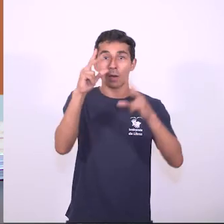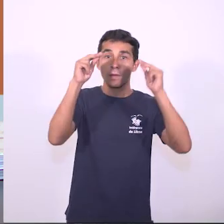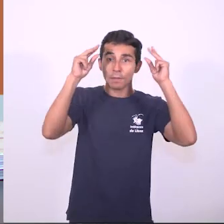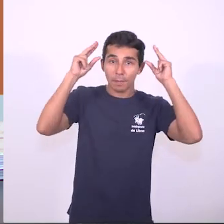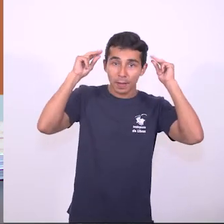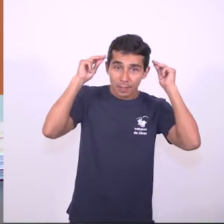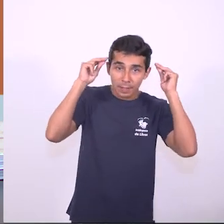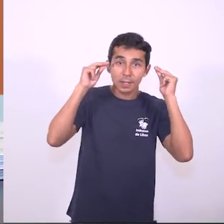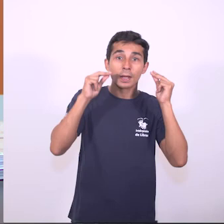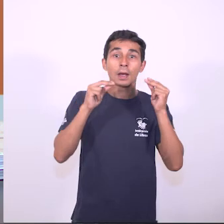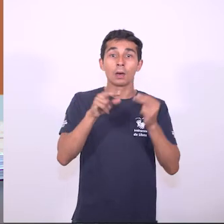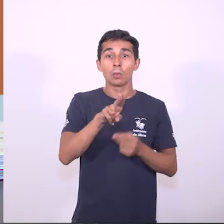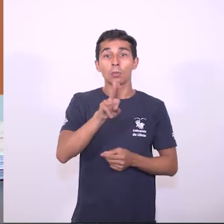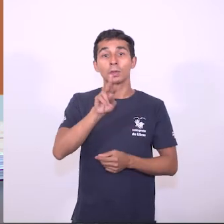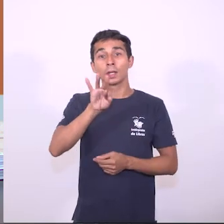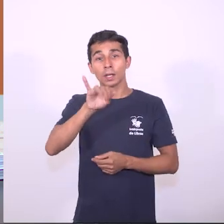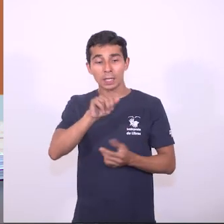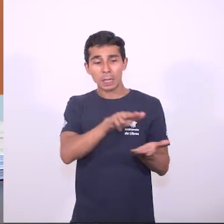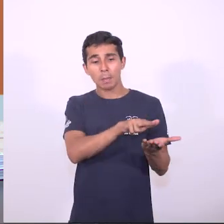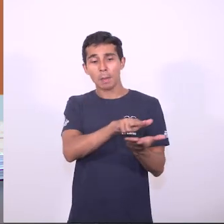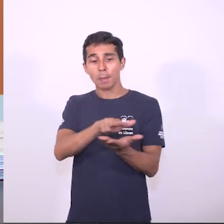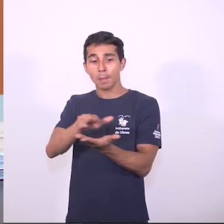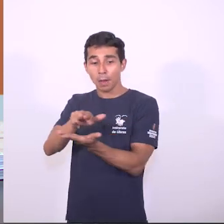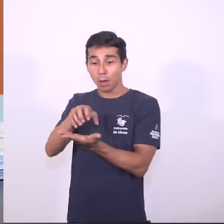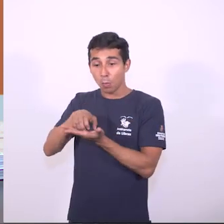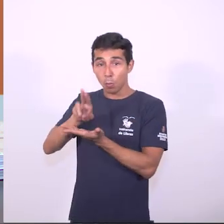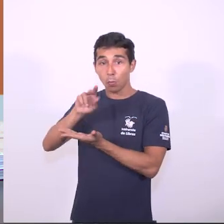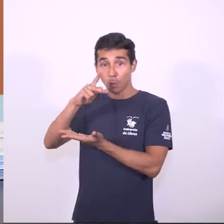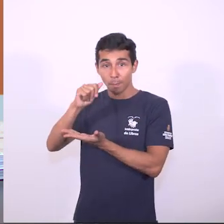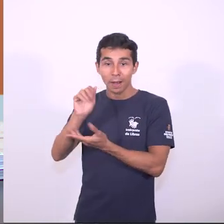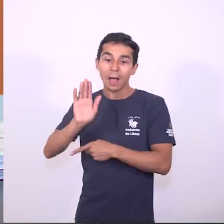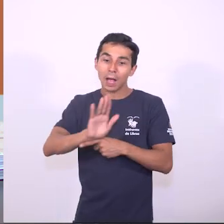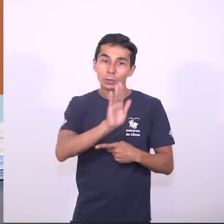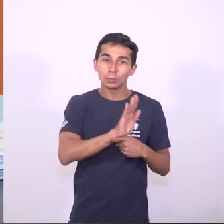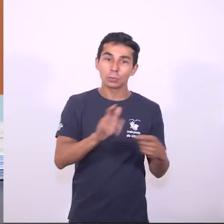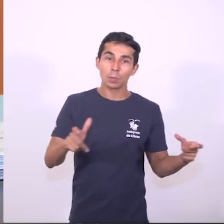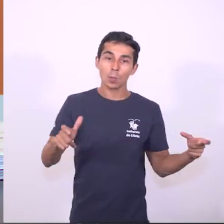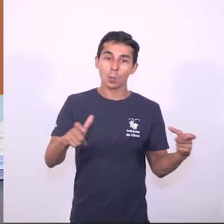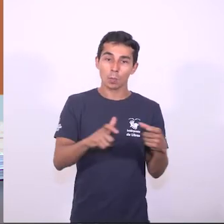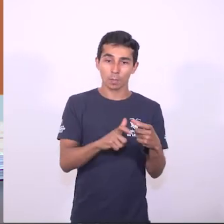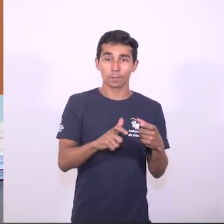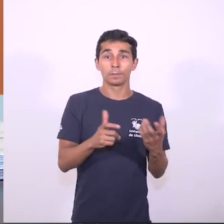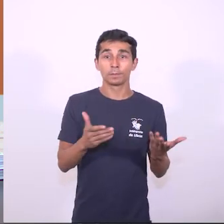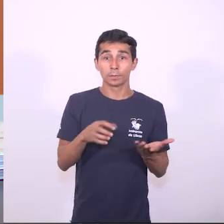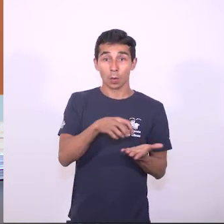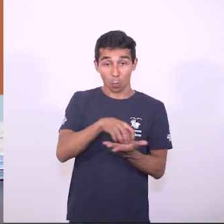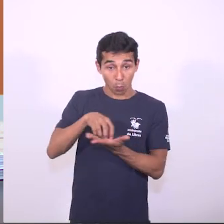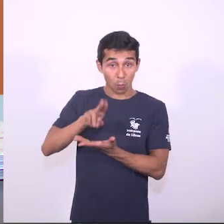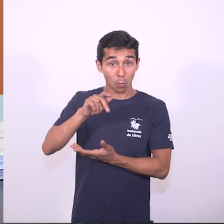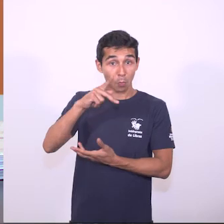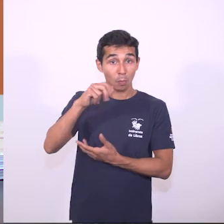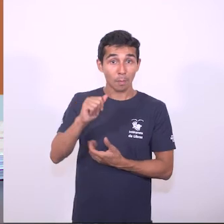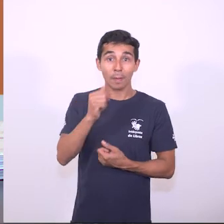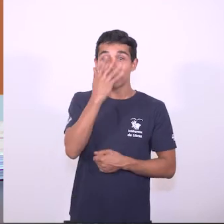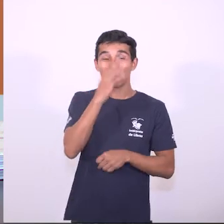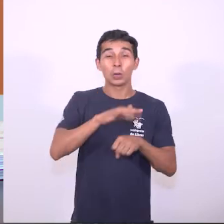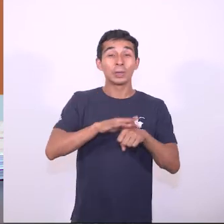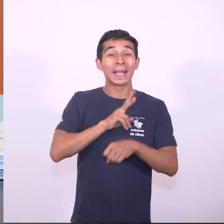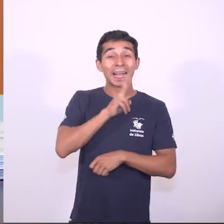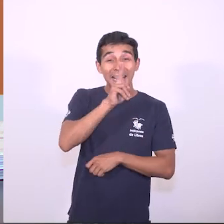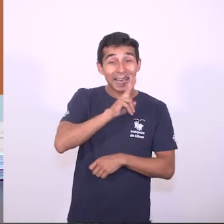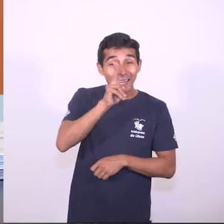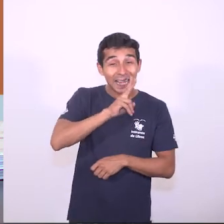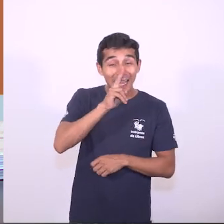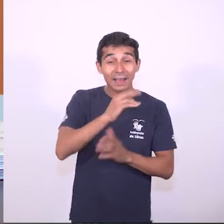também leitos de UTI. É natural porque, como nós estamos tratando em todas as UPAs de doentes graves e gravíssimos,